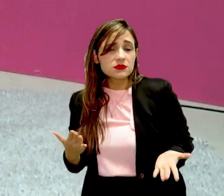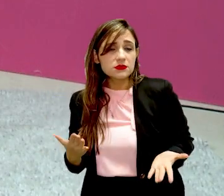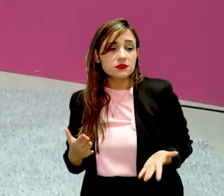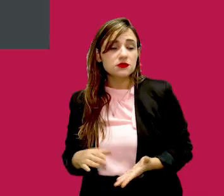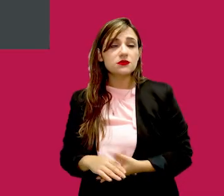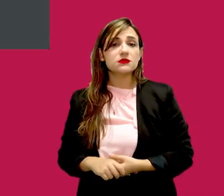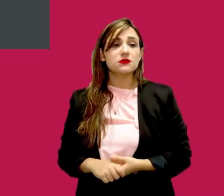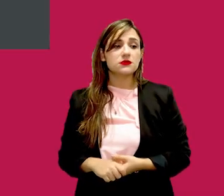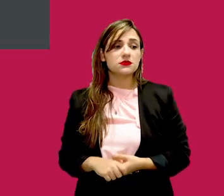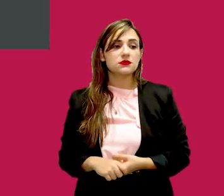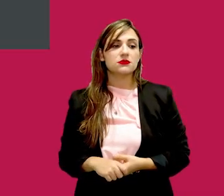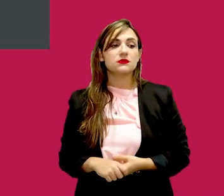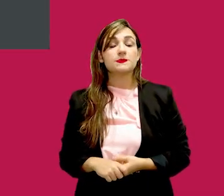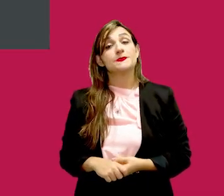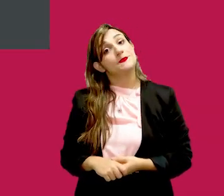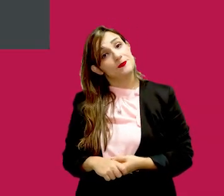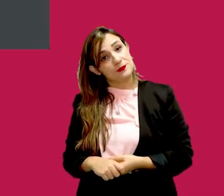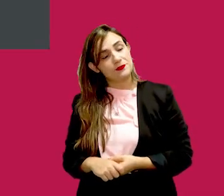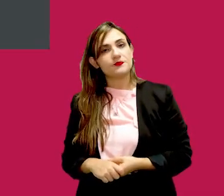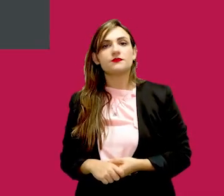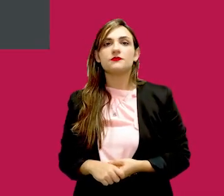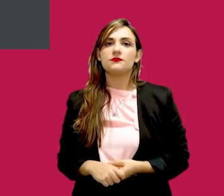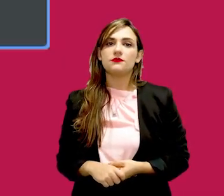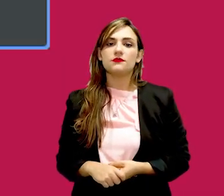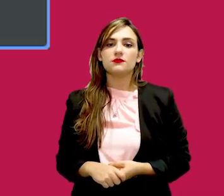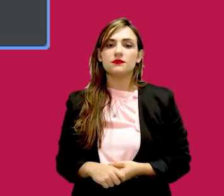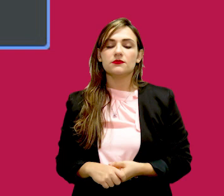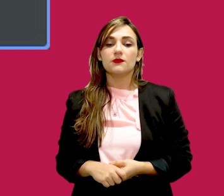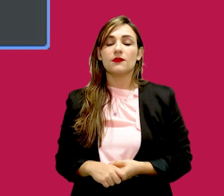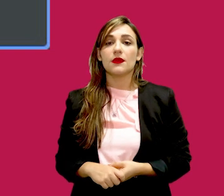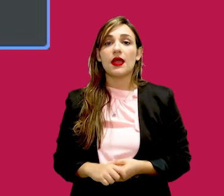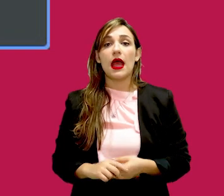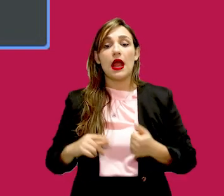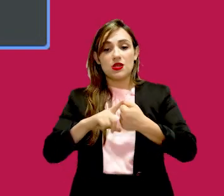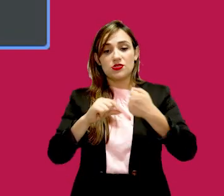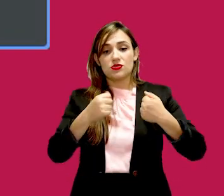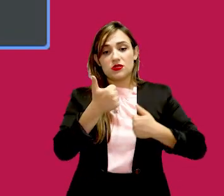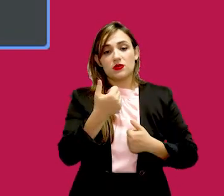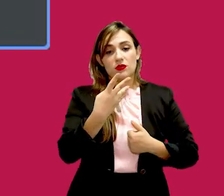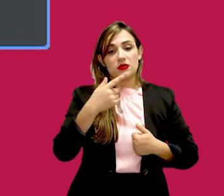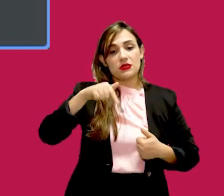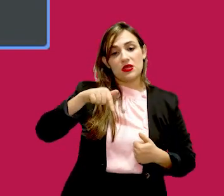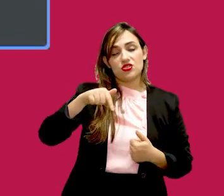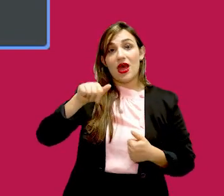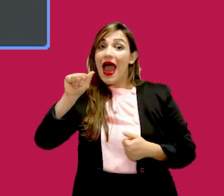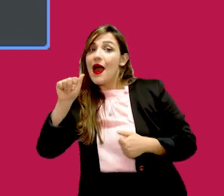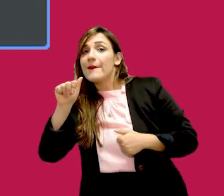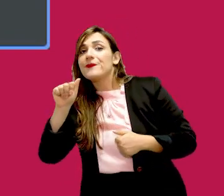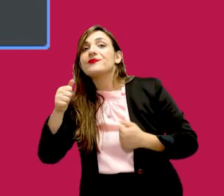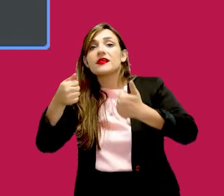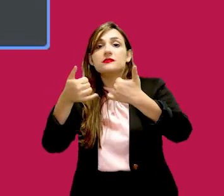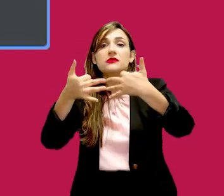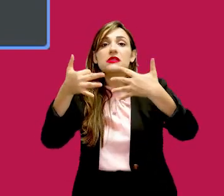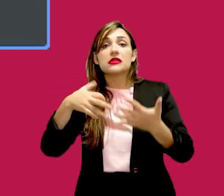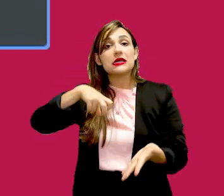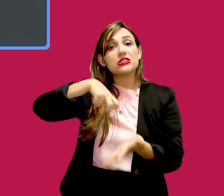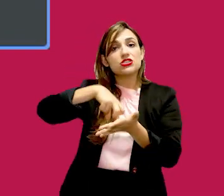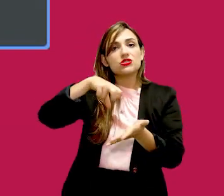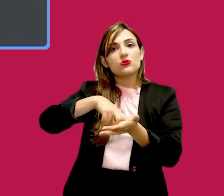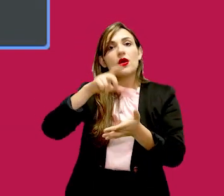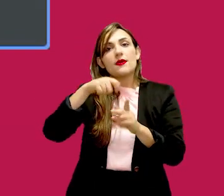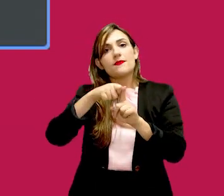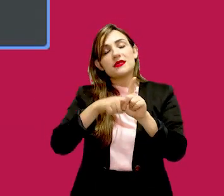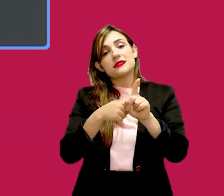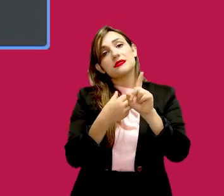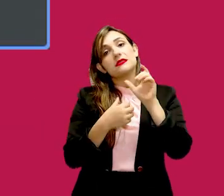tempo? Então, a pena aqui, o artigo 147A, né, ele fala da pena de